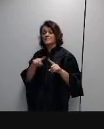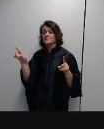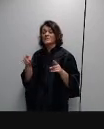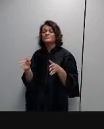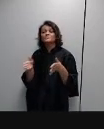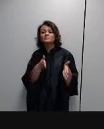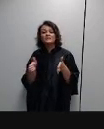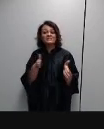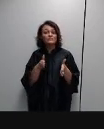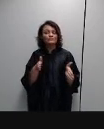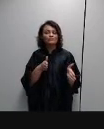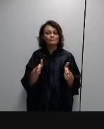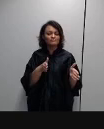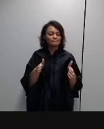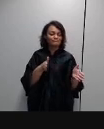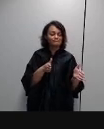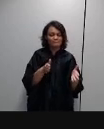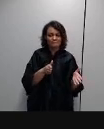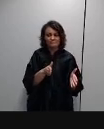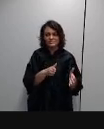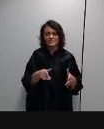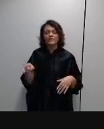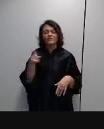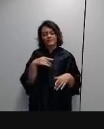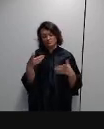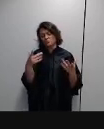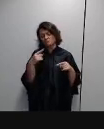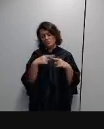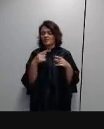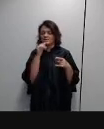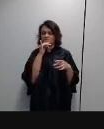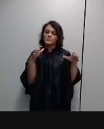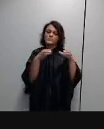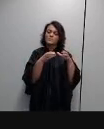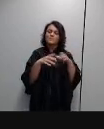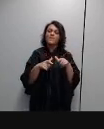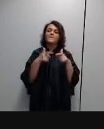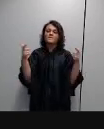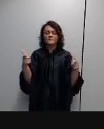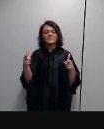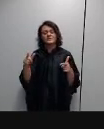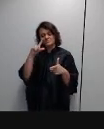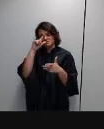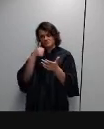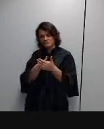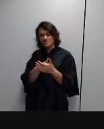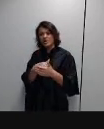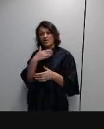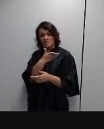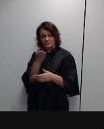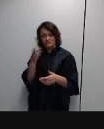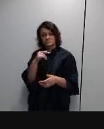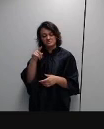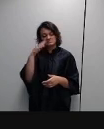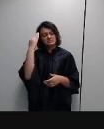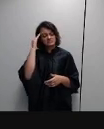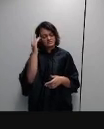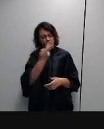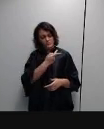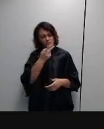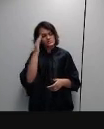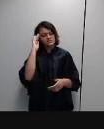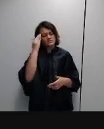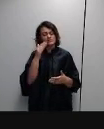prescricional e ela a turma por maioria entendeu ser decenal e vossa excelência o entendemos ser cinco é